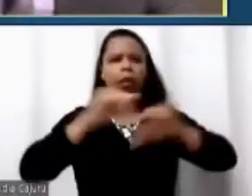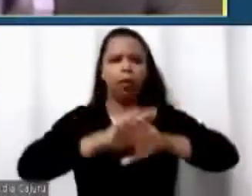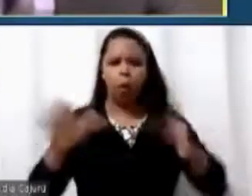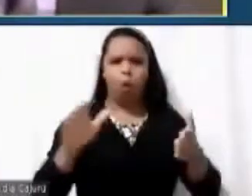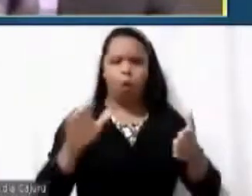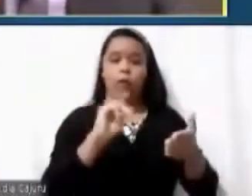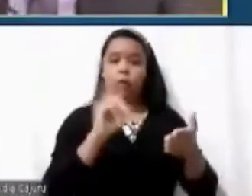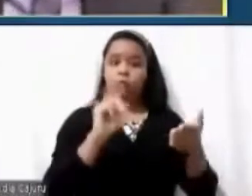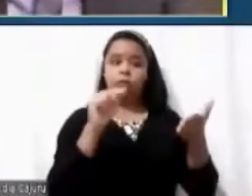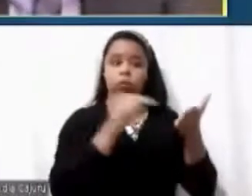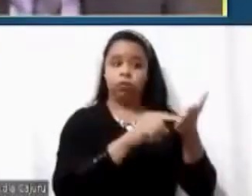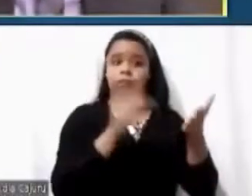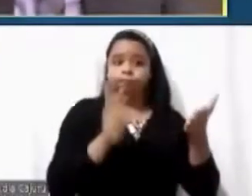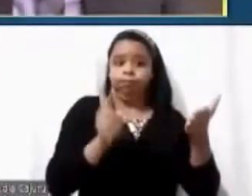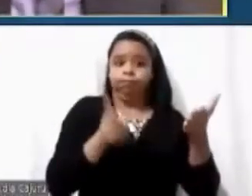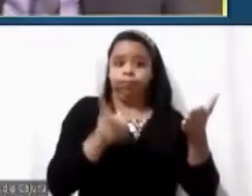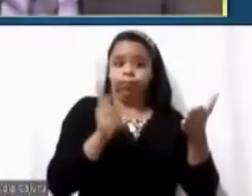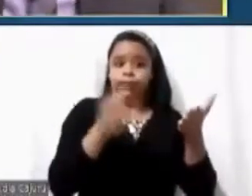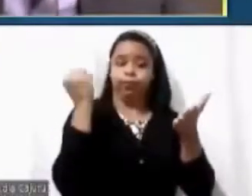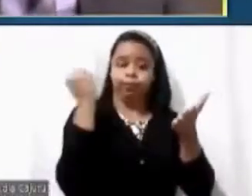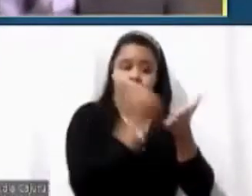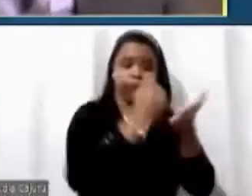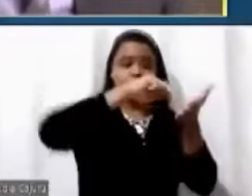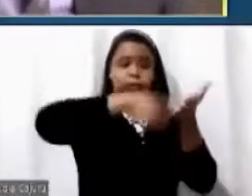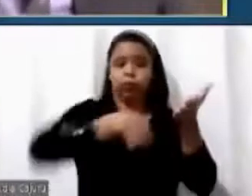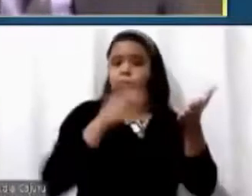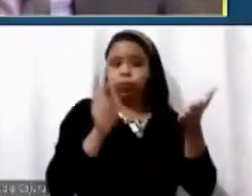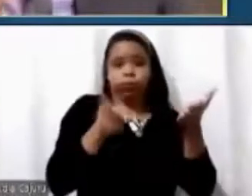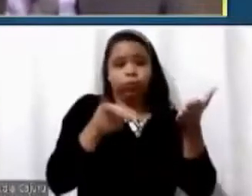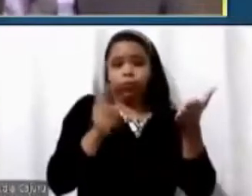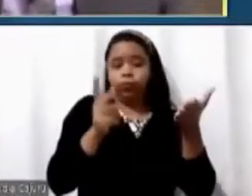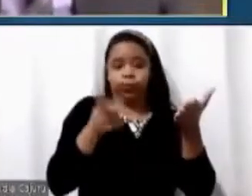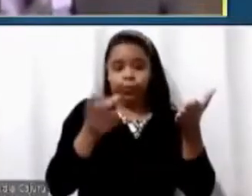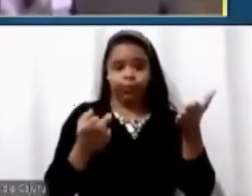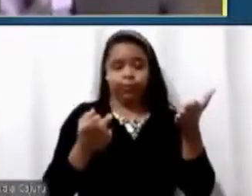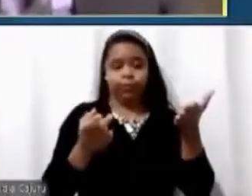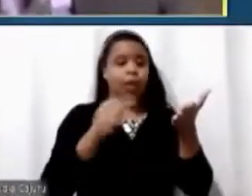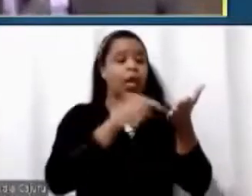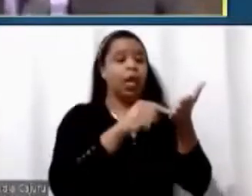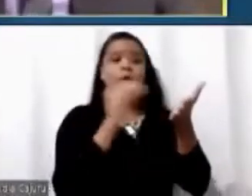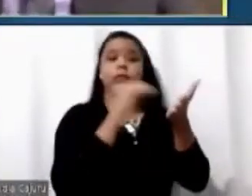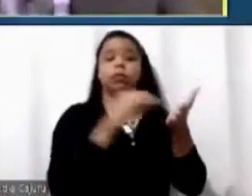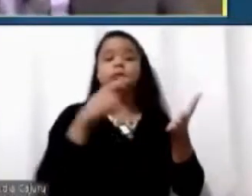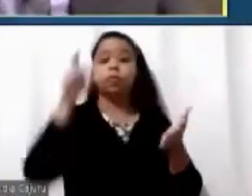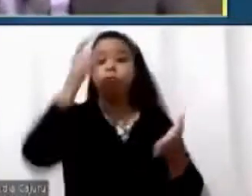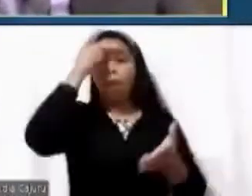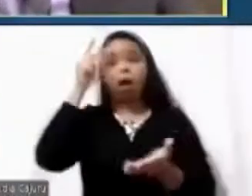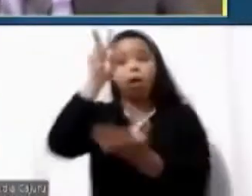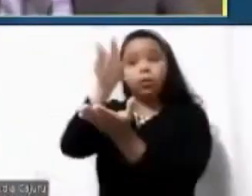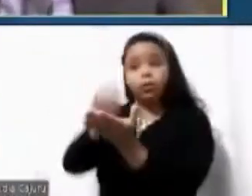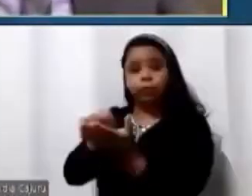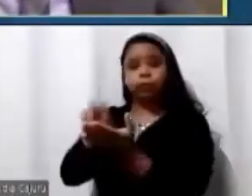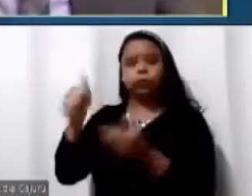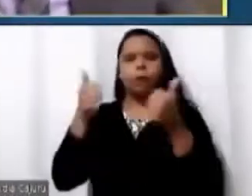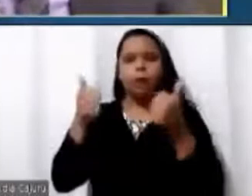relação médico-paciente, pois oportuniza que o paciente, quando está pleno e capaz, estabeleça